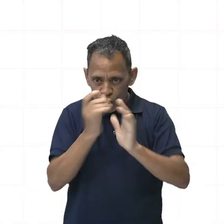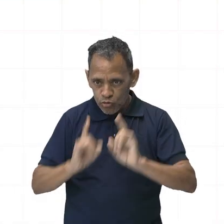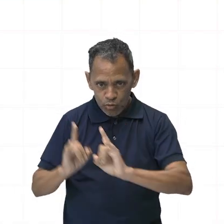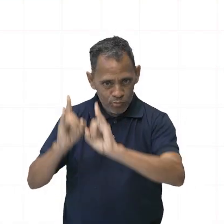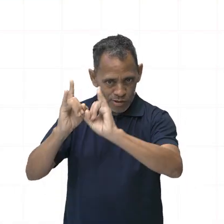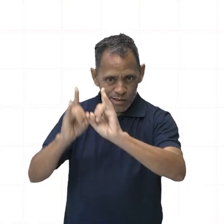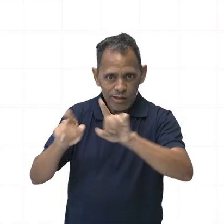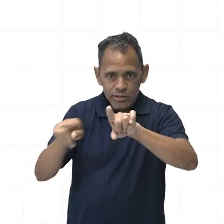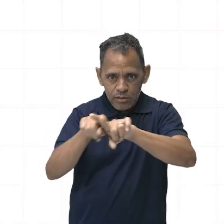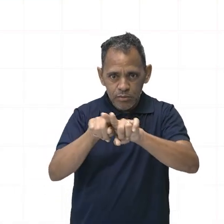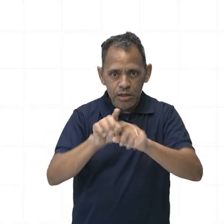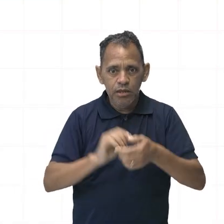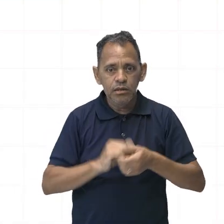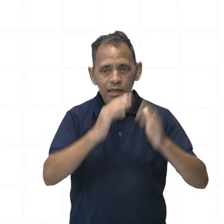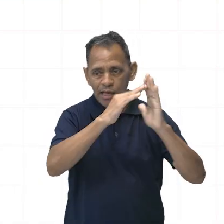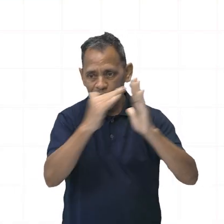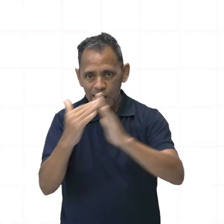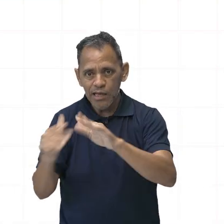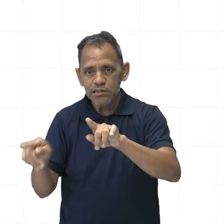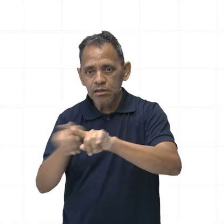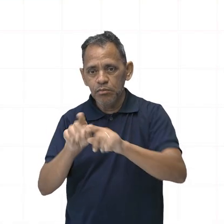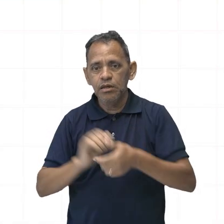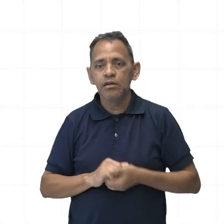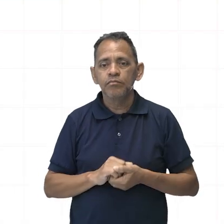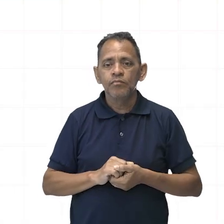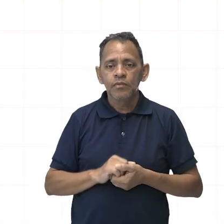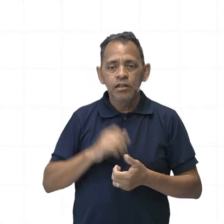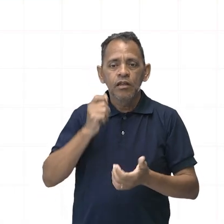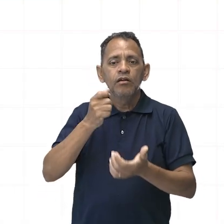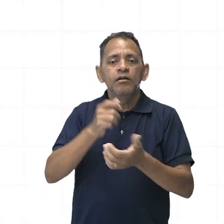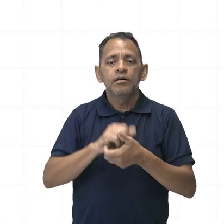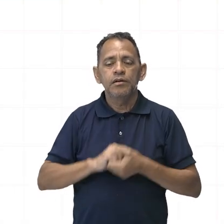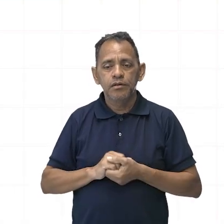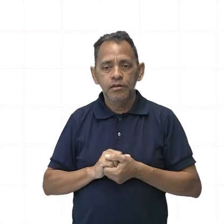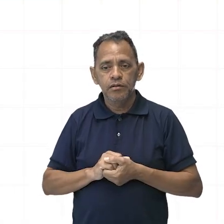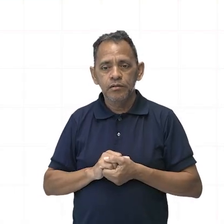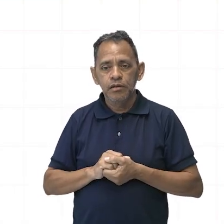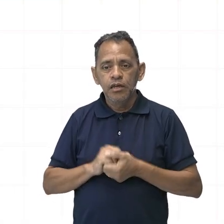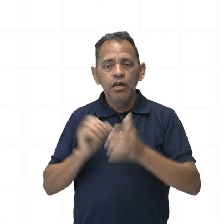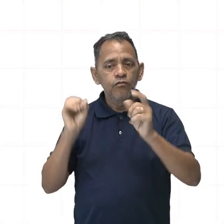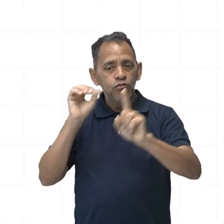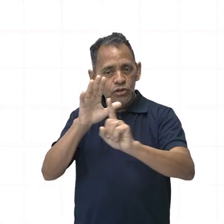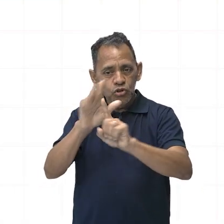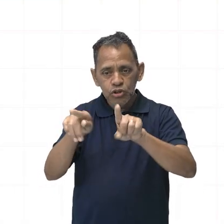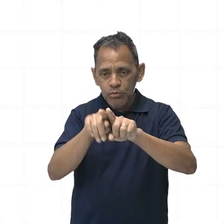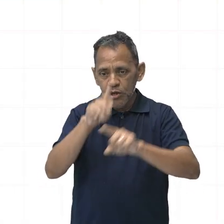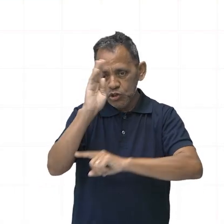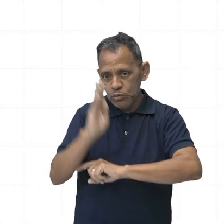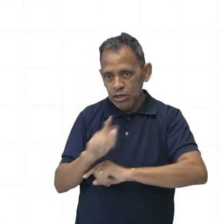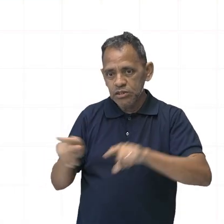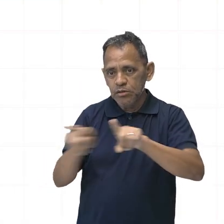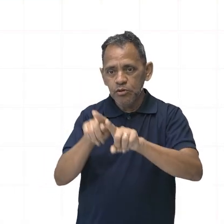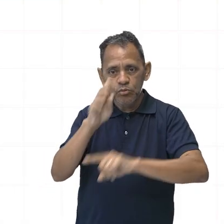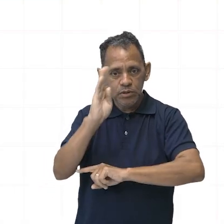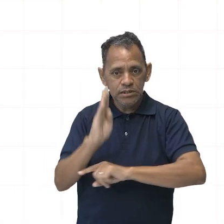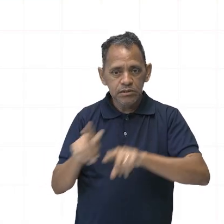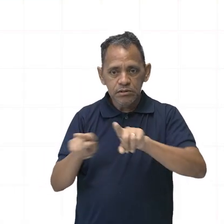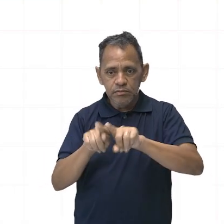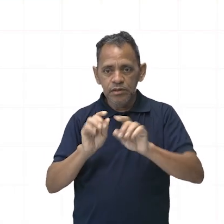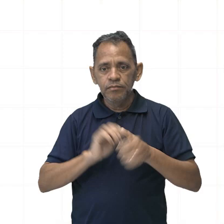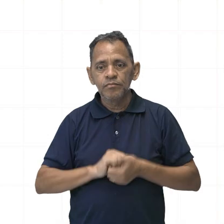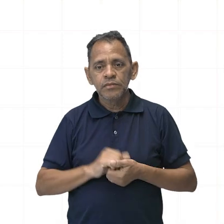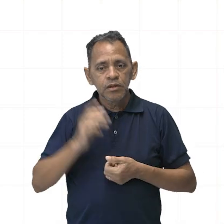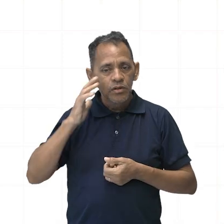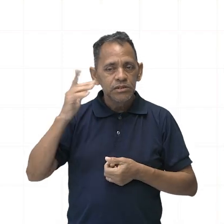acabou afetando muitos países, e o Brasil também é um deles. Então, as crises econômicas, a gente pensa, vai ocorrer uma crise econômica nos